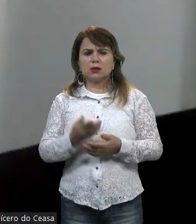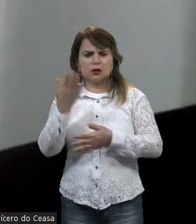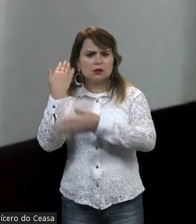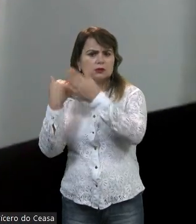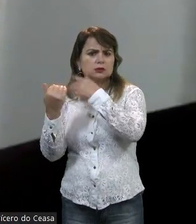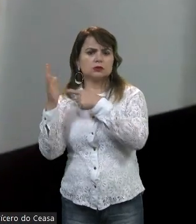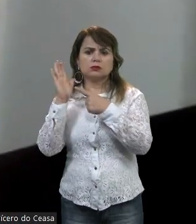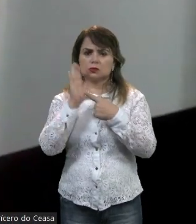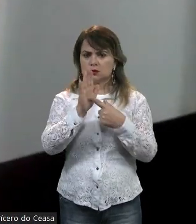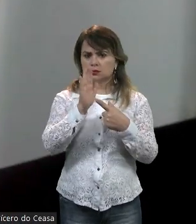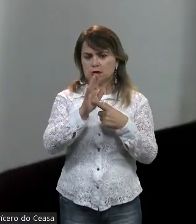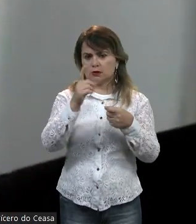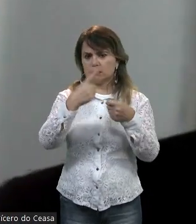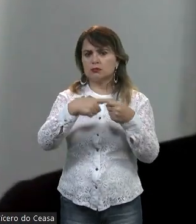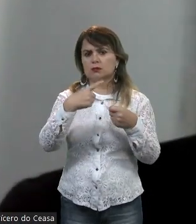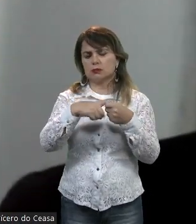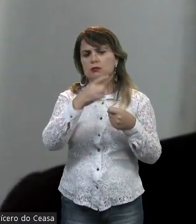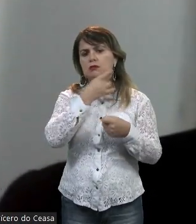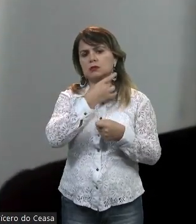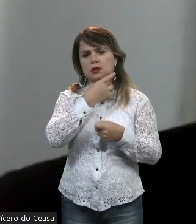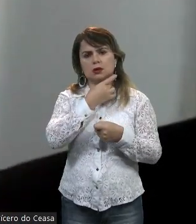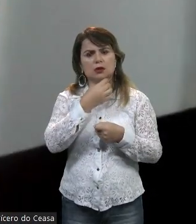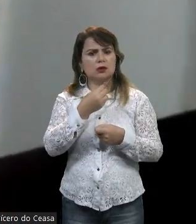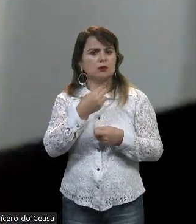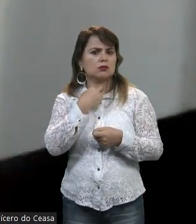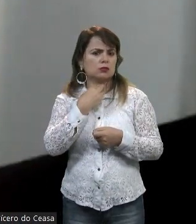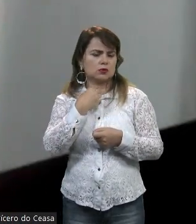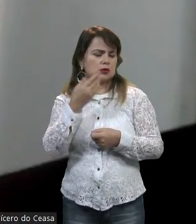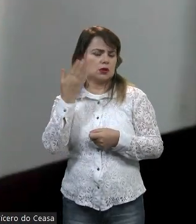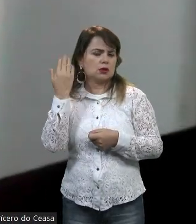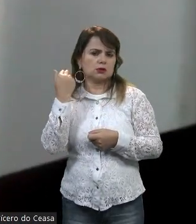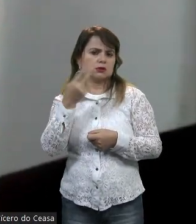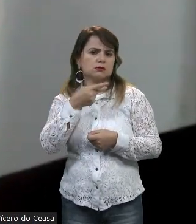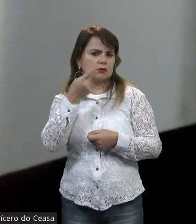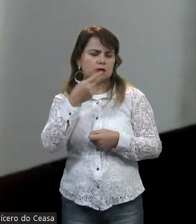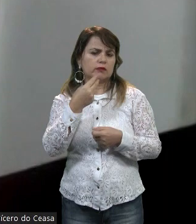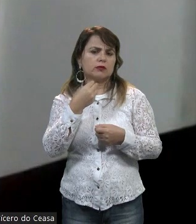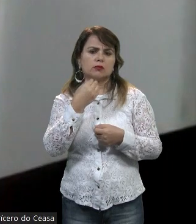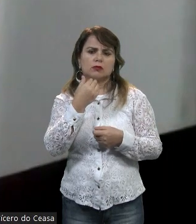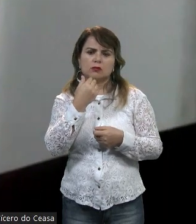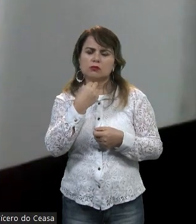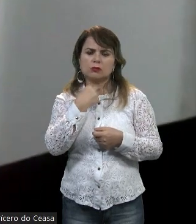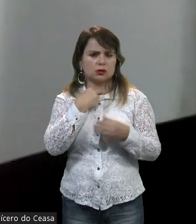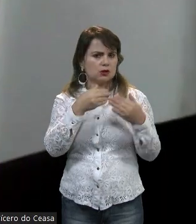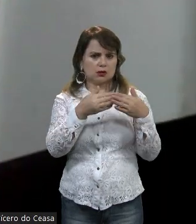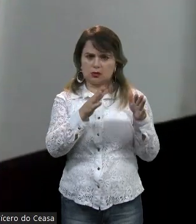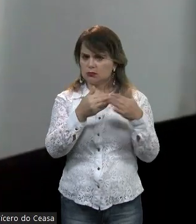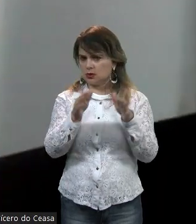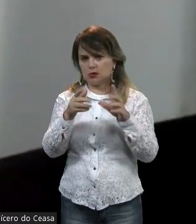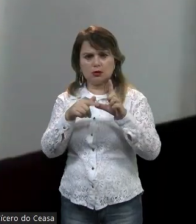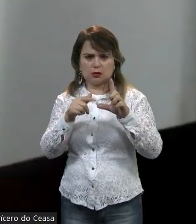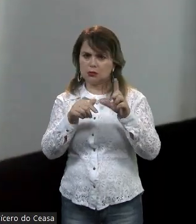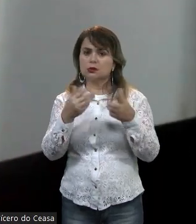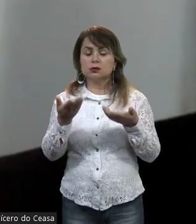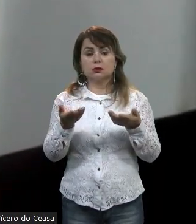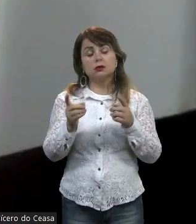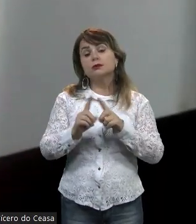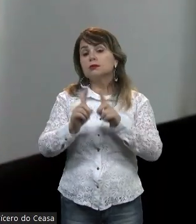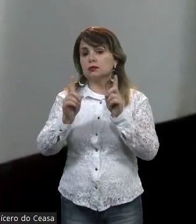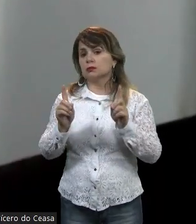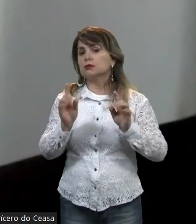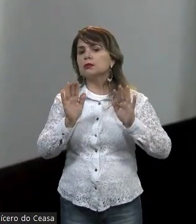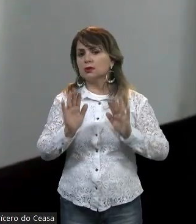não poderia abrir o comércio nesse momento ou em parte. E o prefeito Daniel, ele